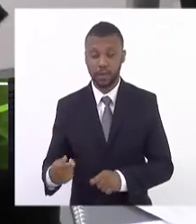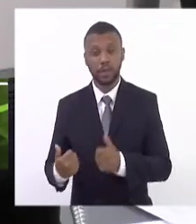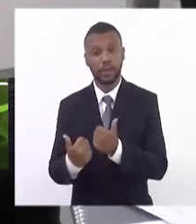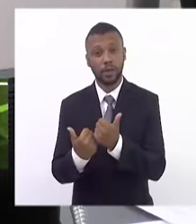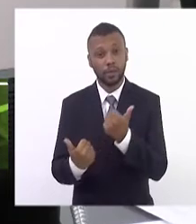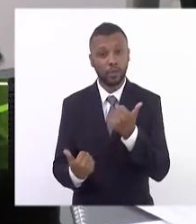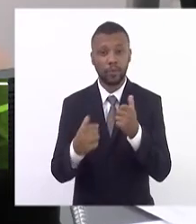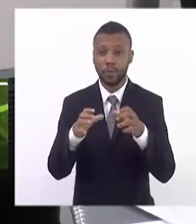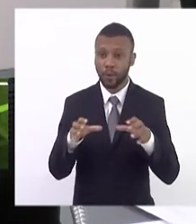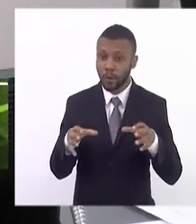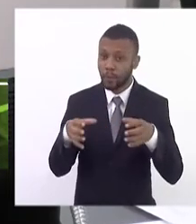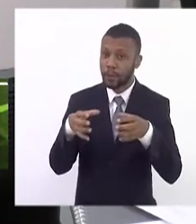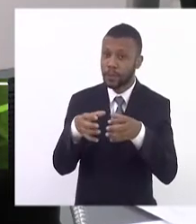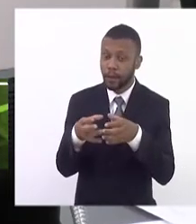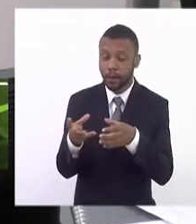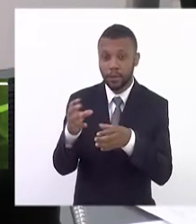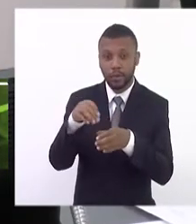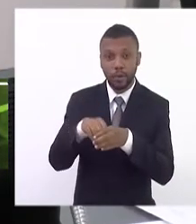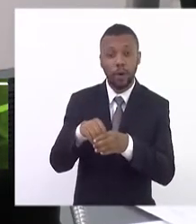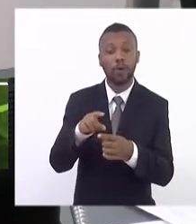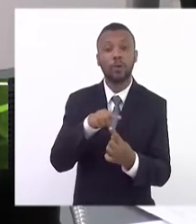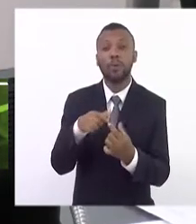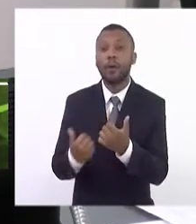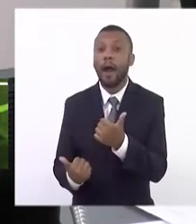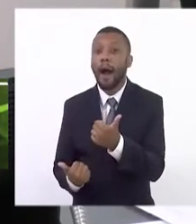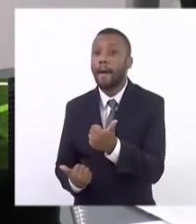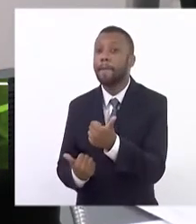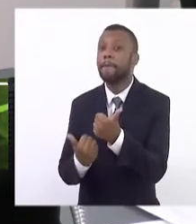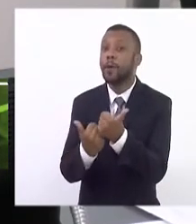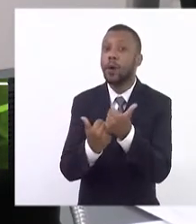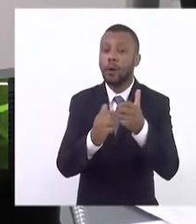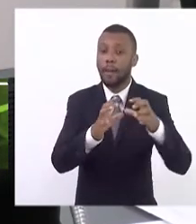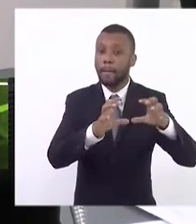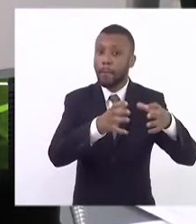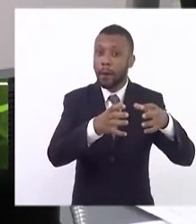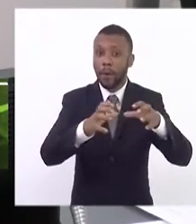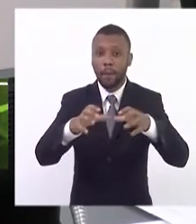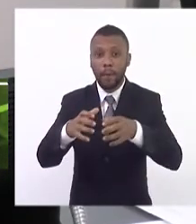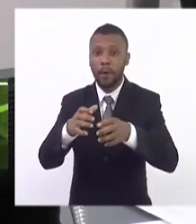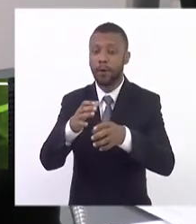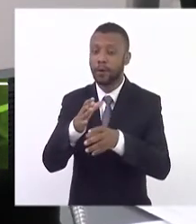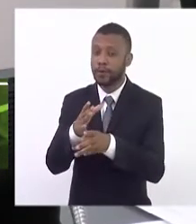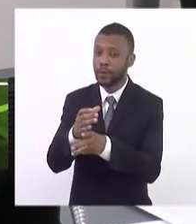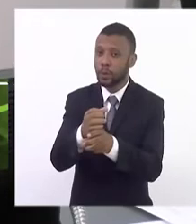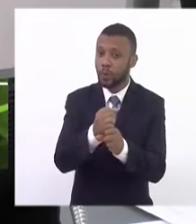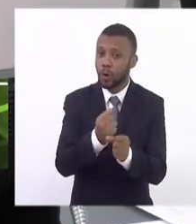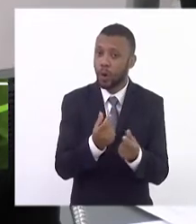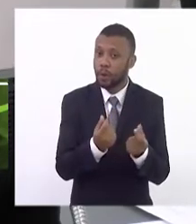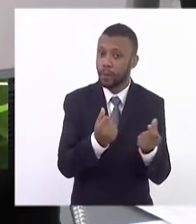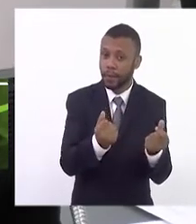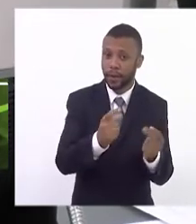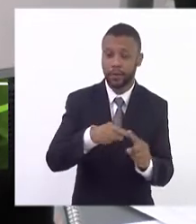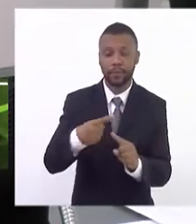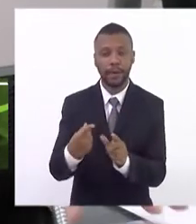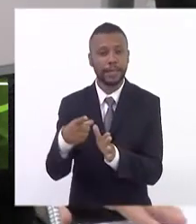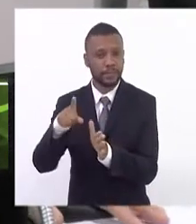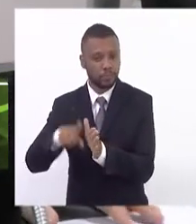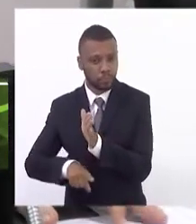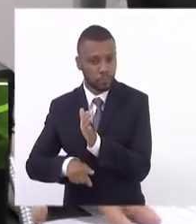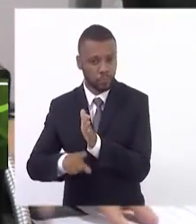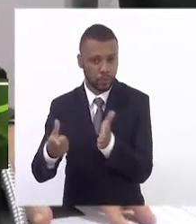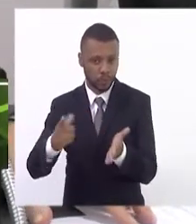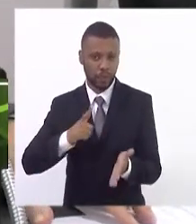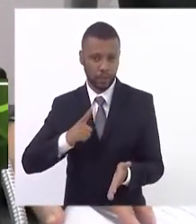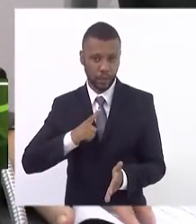Subcomissão Interna de Apoio às Comissões de Tributação e de Orçamento, e contando com as presenças dos senhores